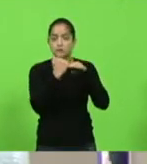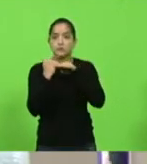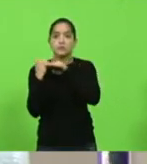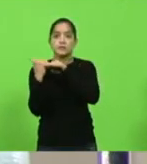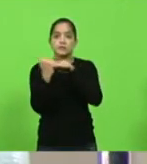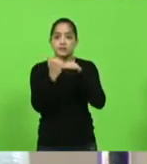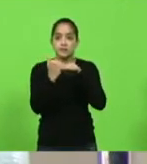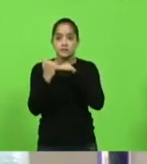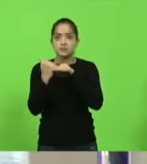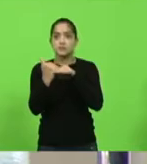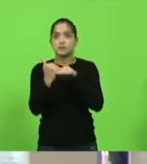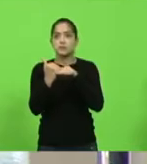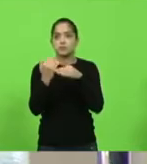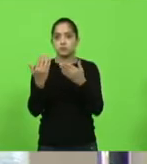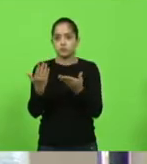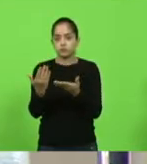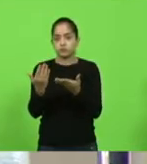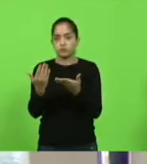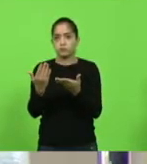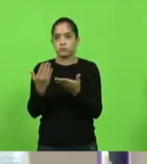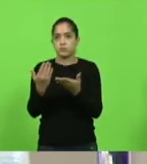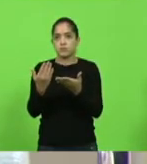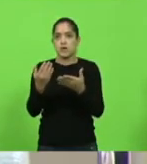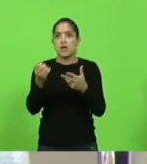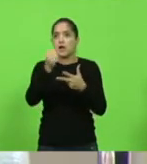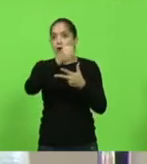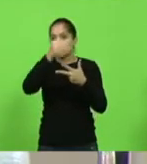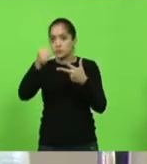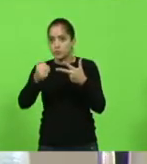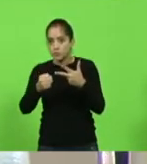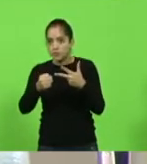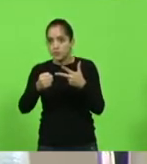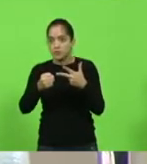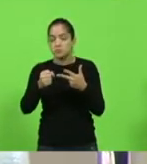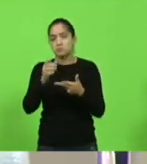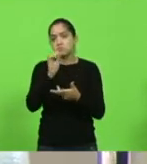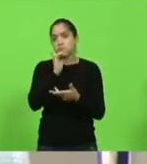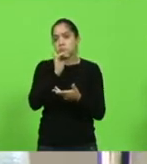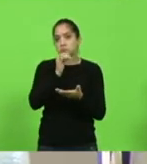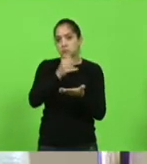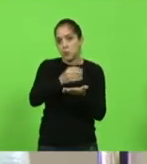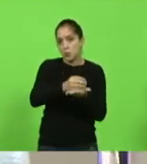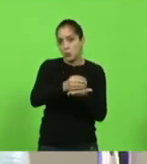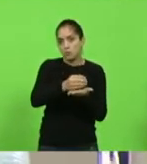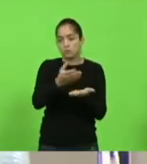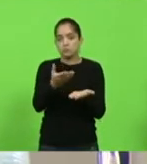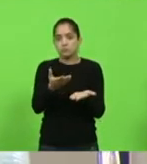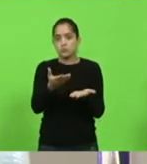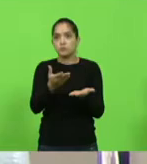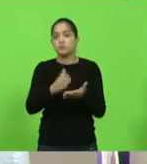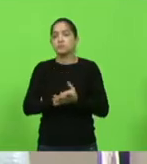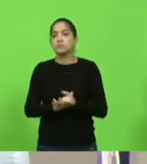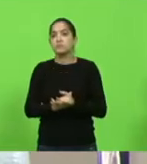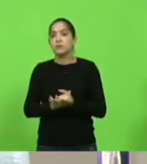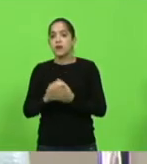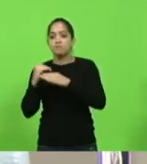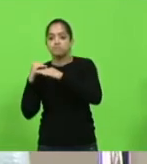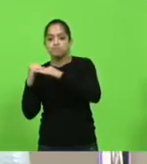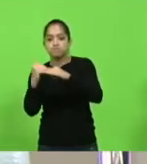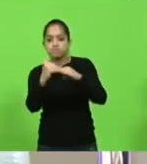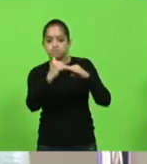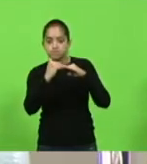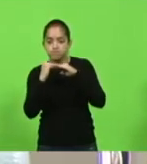a de um simples objeto comum aos poderes que é um copo por exemplo né ao tempo que nós temos essa padronização